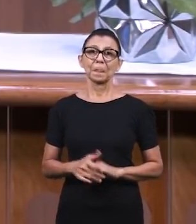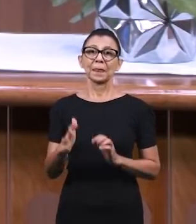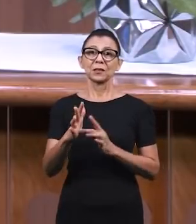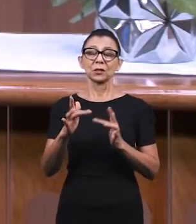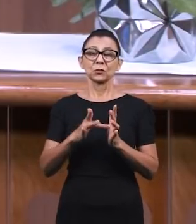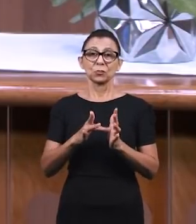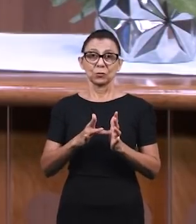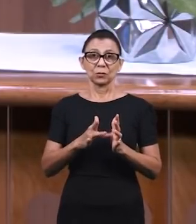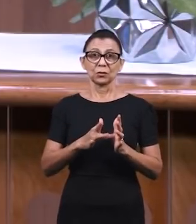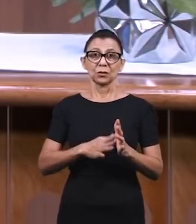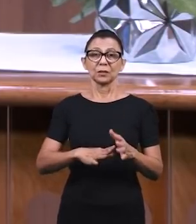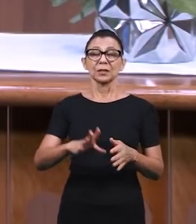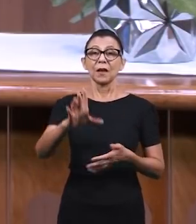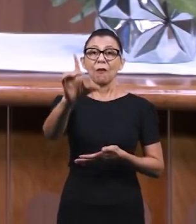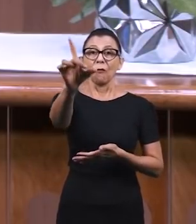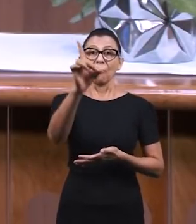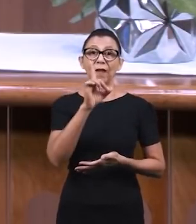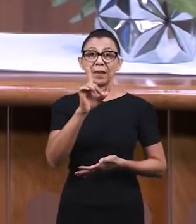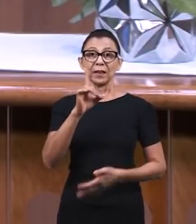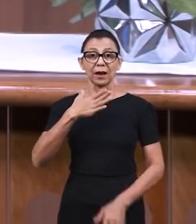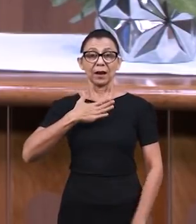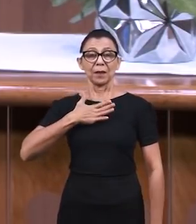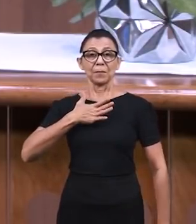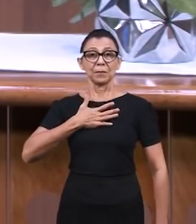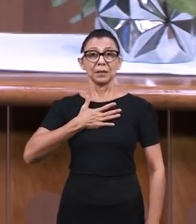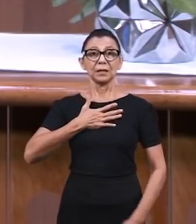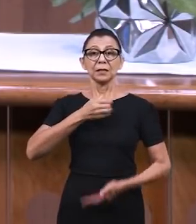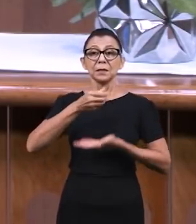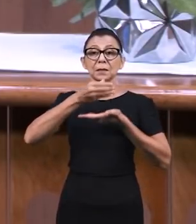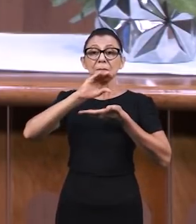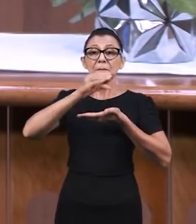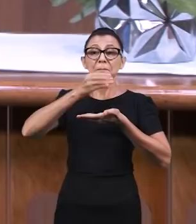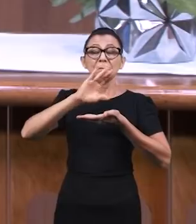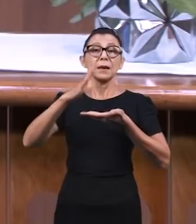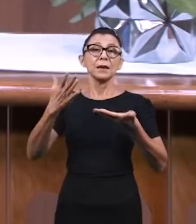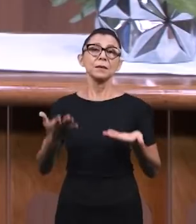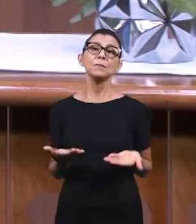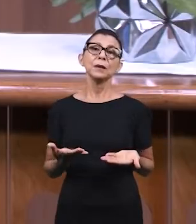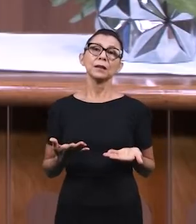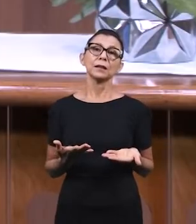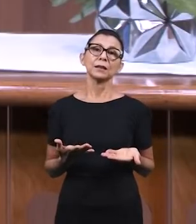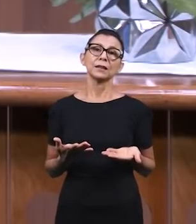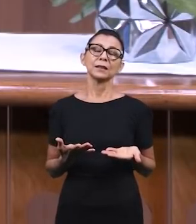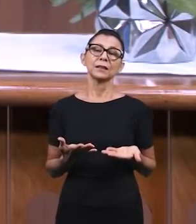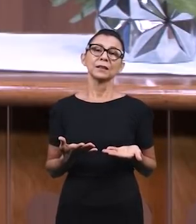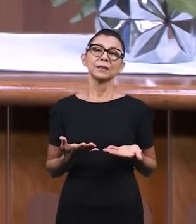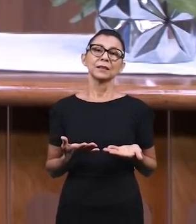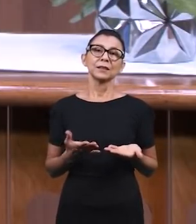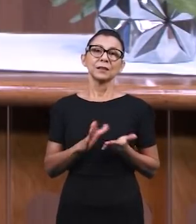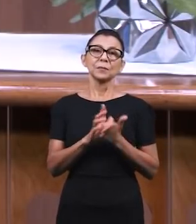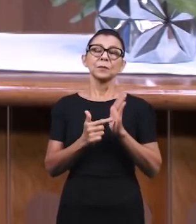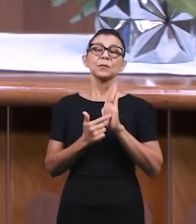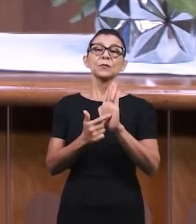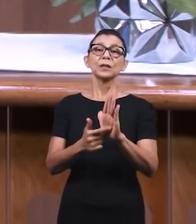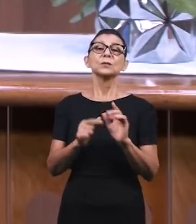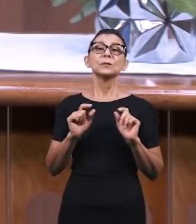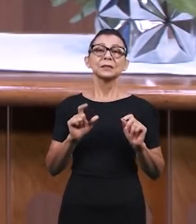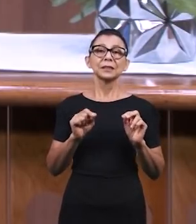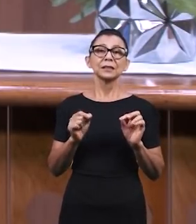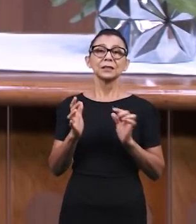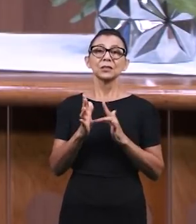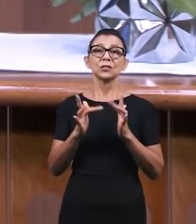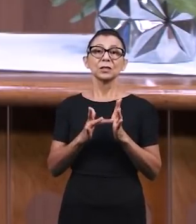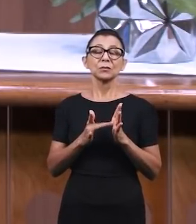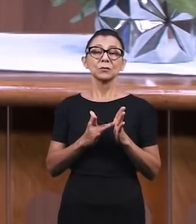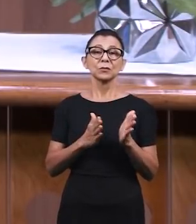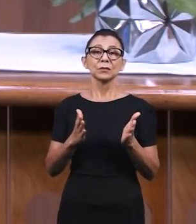venha a mim e beba. Aquele que crê em mim, do seu interior fluirão rios de águas vivas. Então ele está falando da